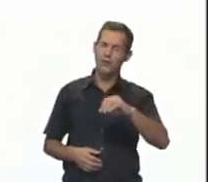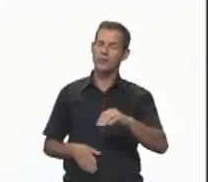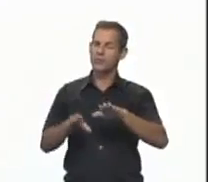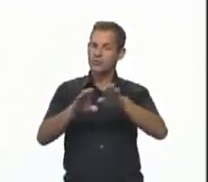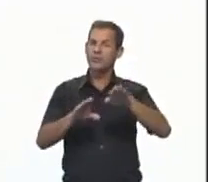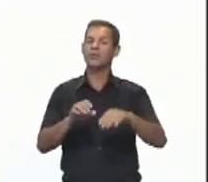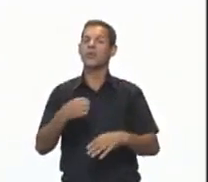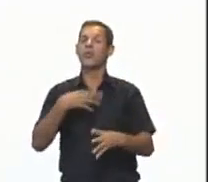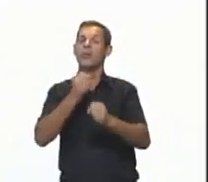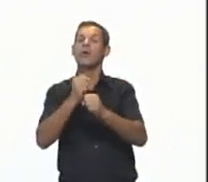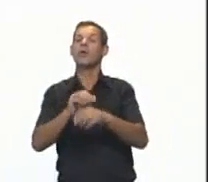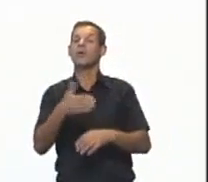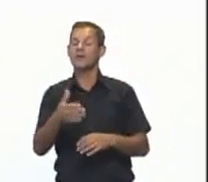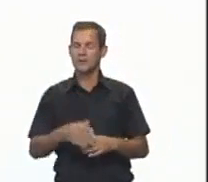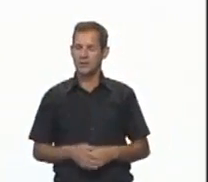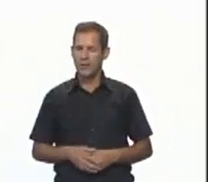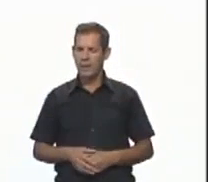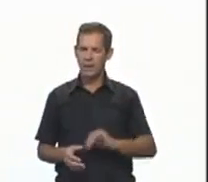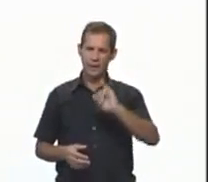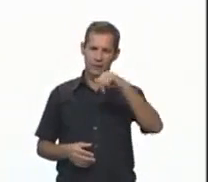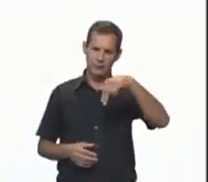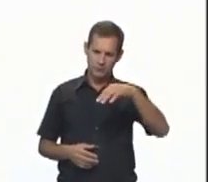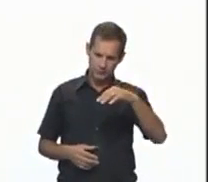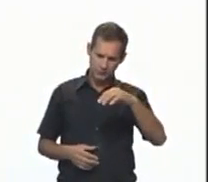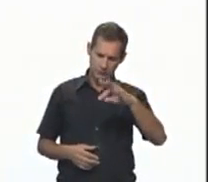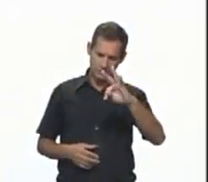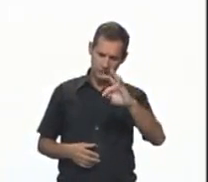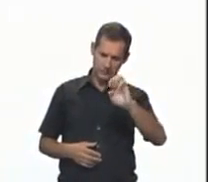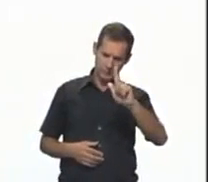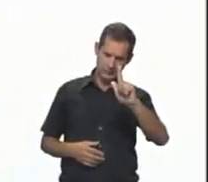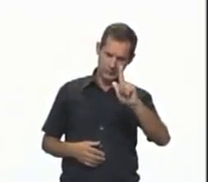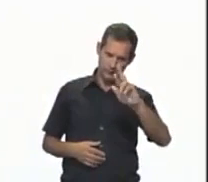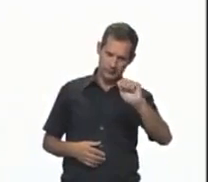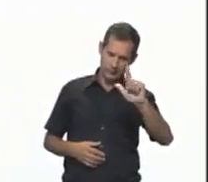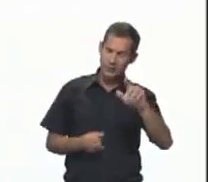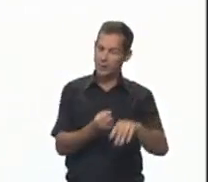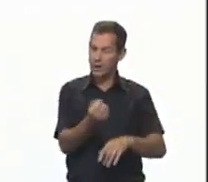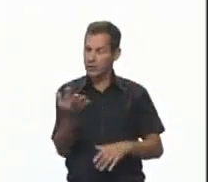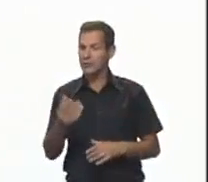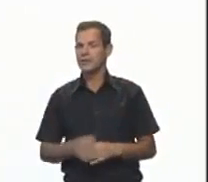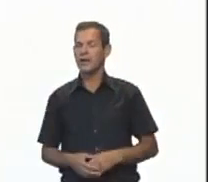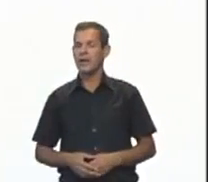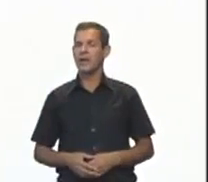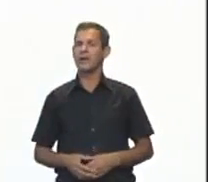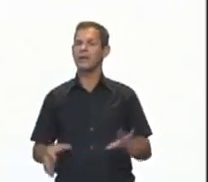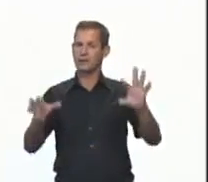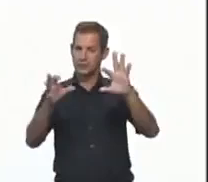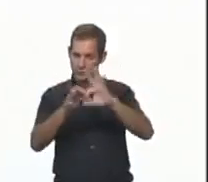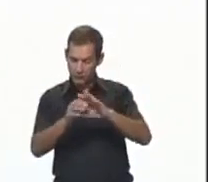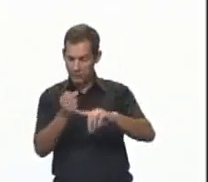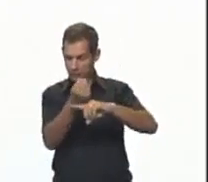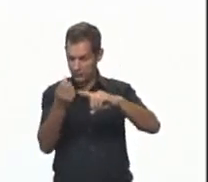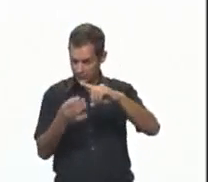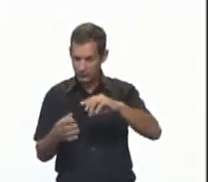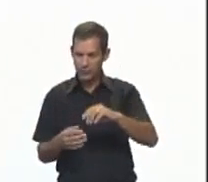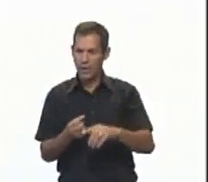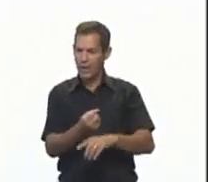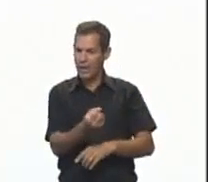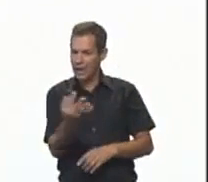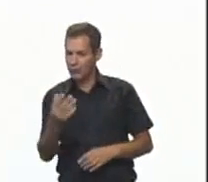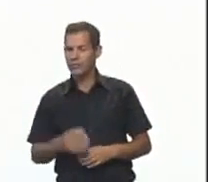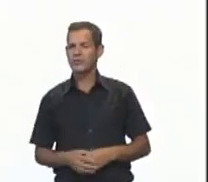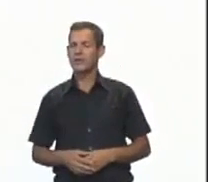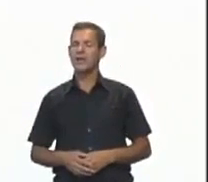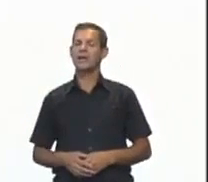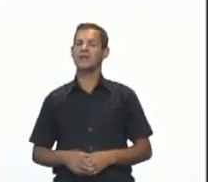rotação. Como que eu calcularia, então, a integral dessa função, desse volume? A integral dessa função. O volume é